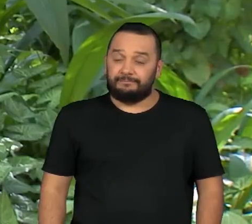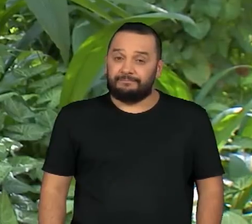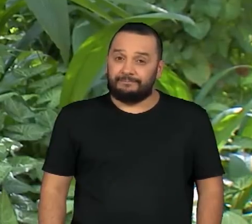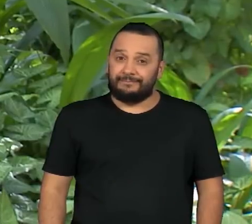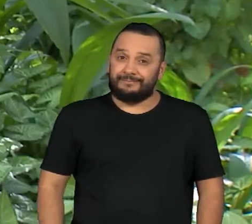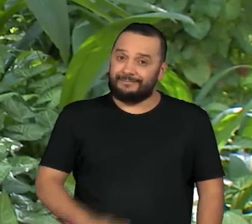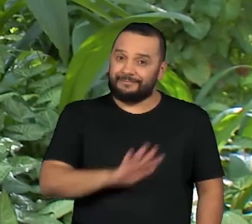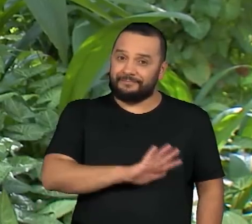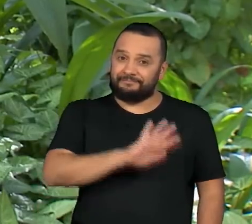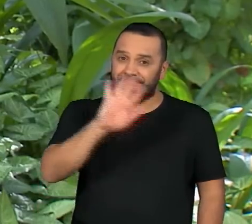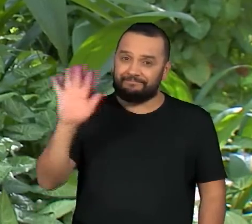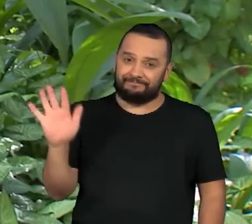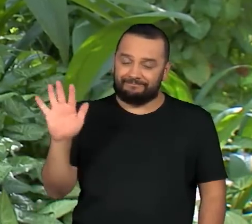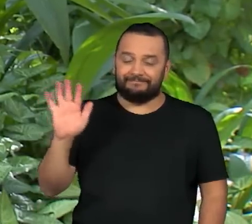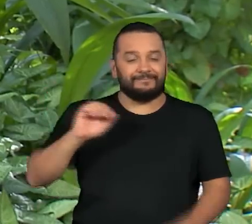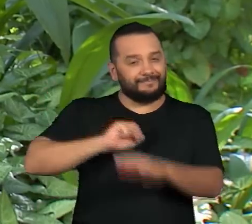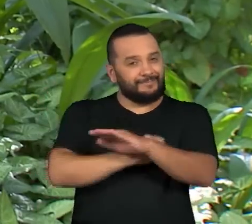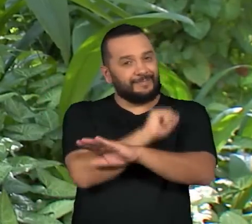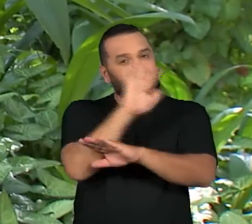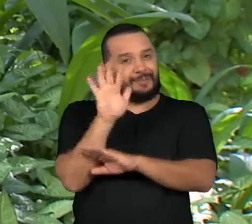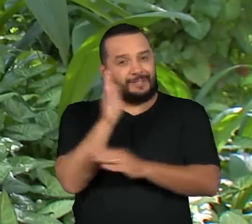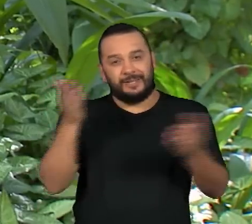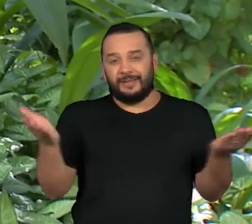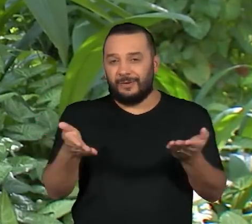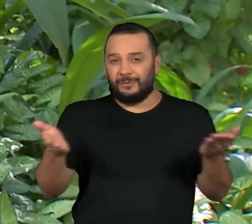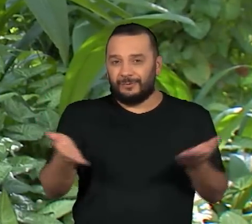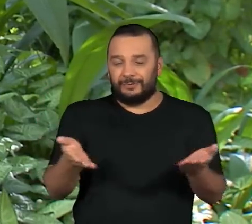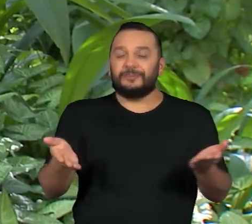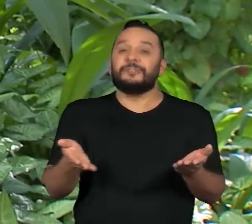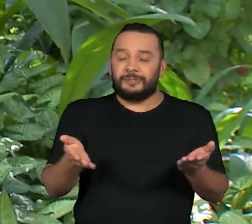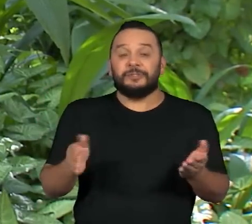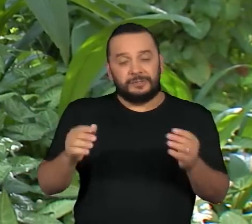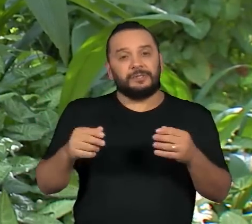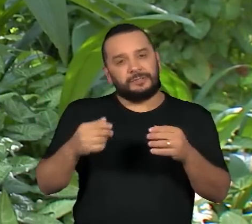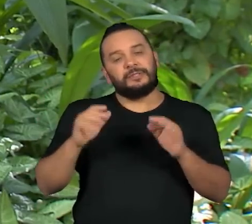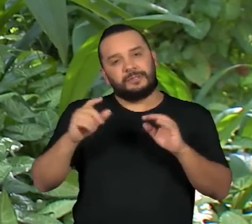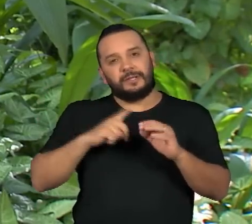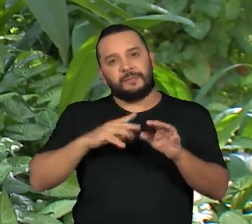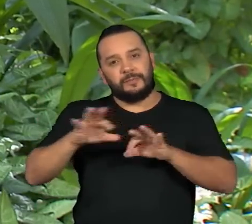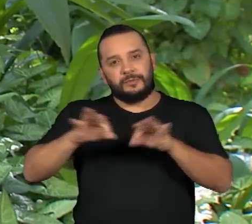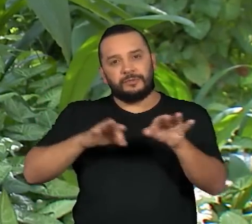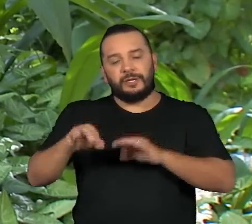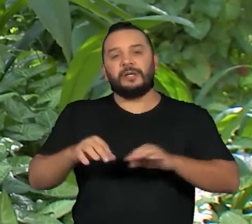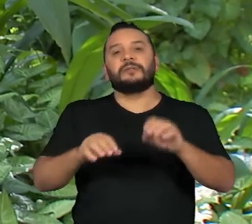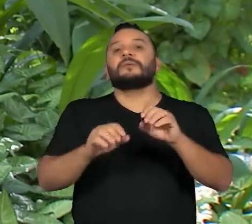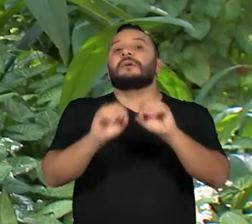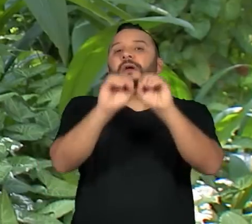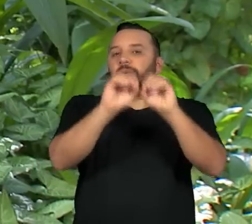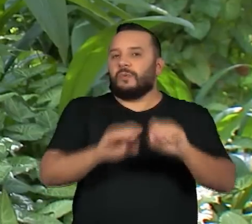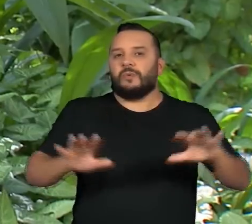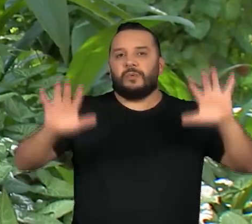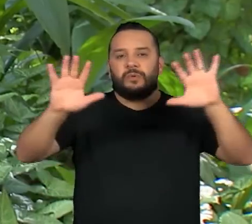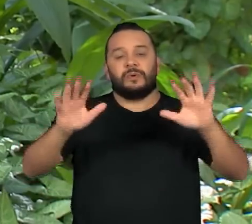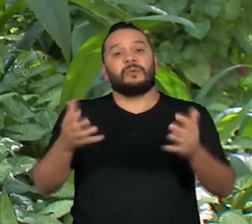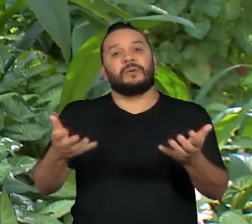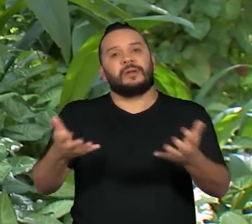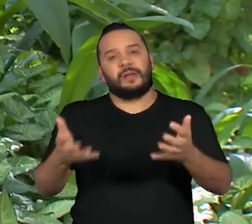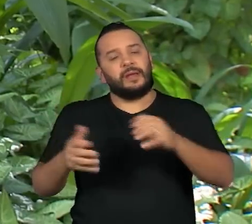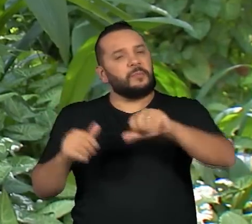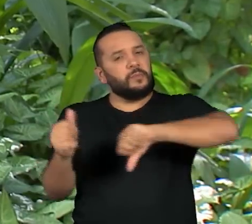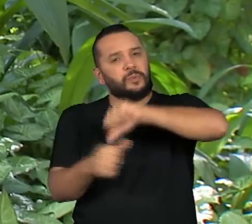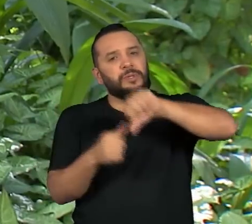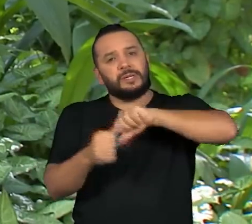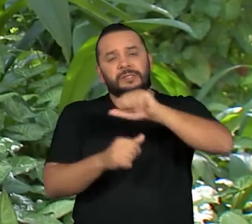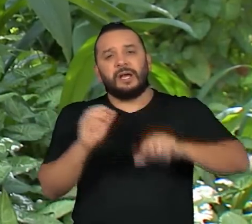Olá! O Repórter Eco de hoje integra a campanha deste ano da ONU, que propõe acelerar mudanças para a solução da